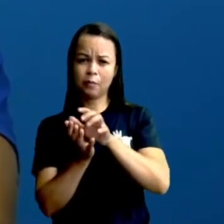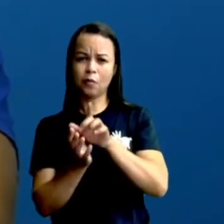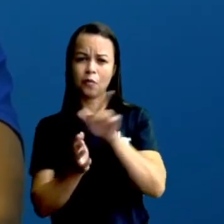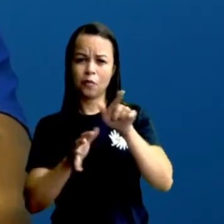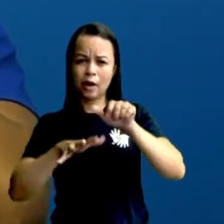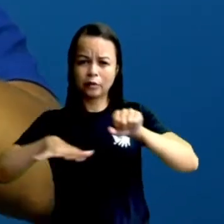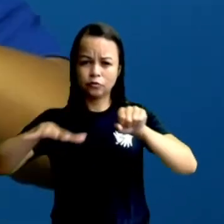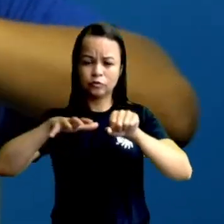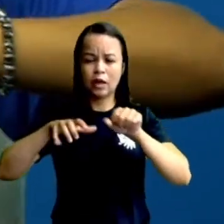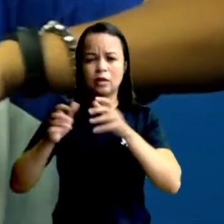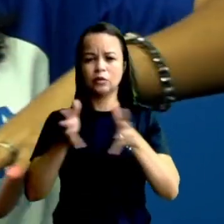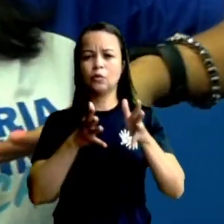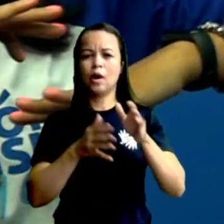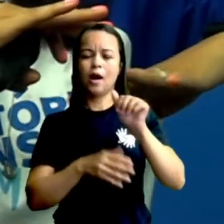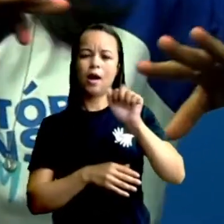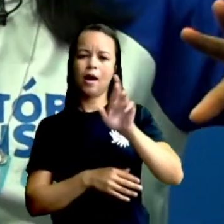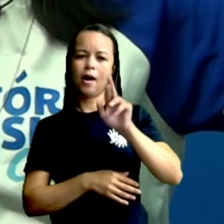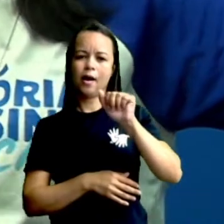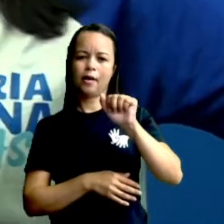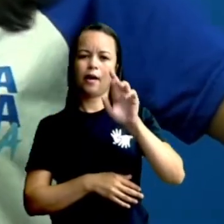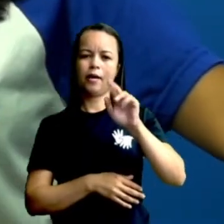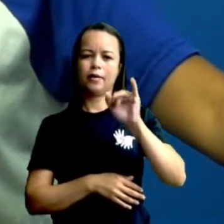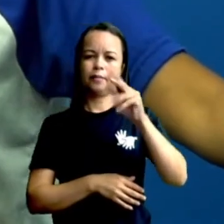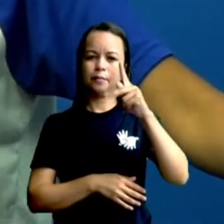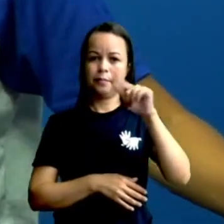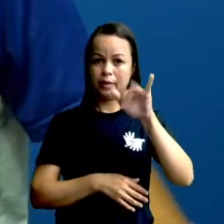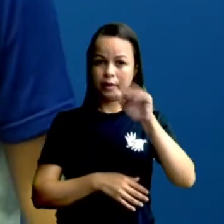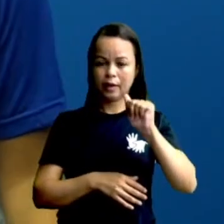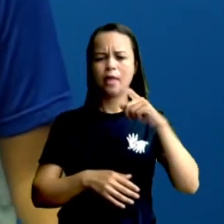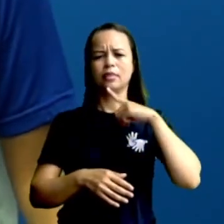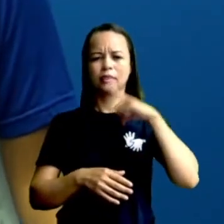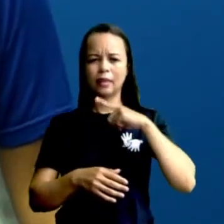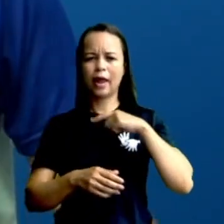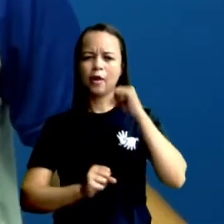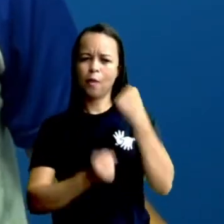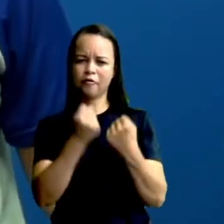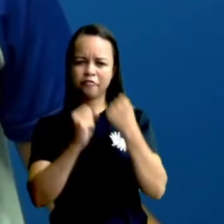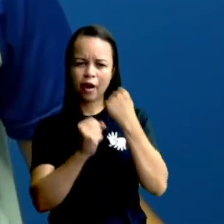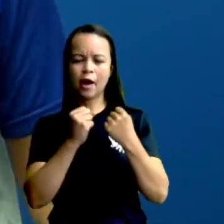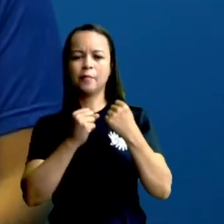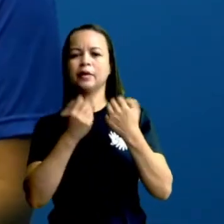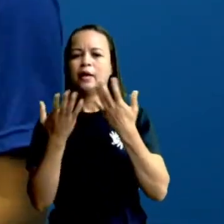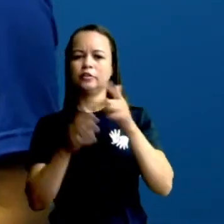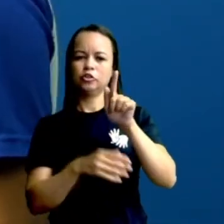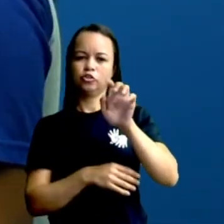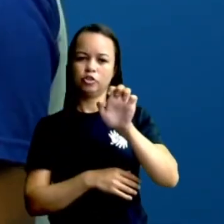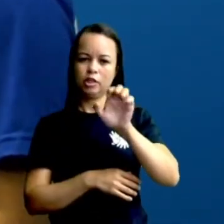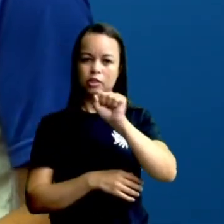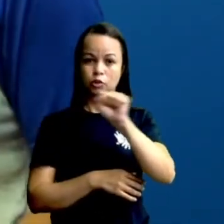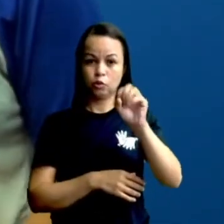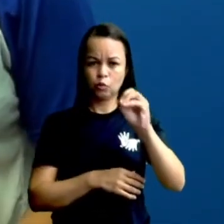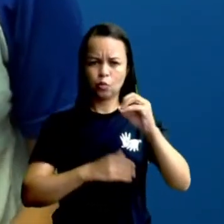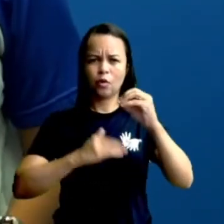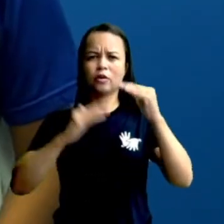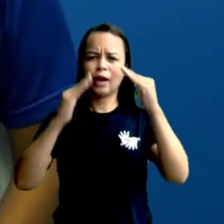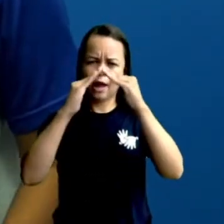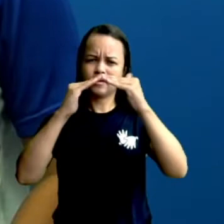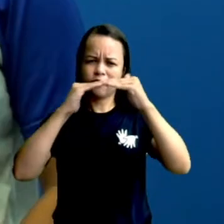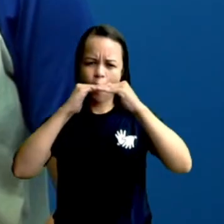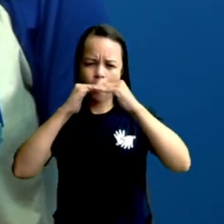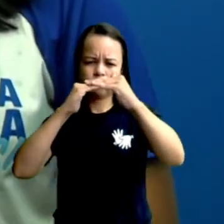uma fábrica de gesso que produz para praticamente todo o Brasil. Não é todo, todo, porque é só